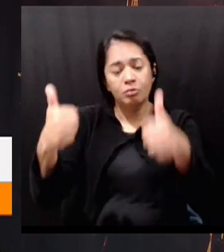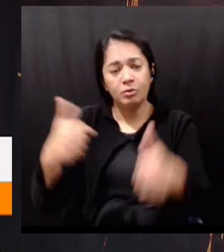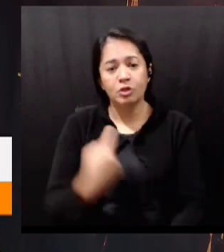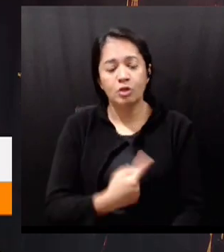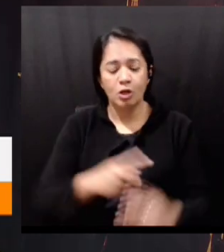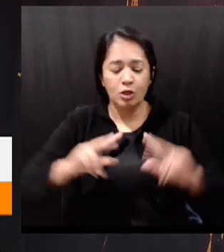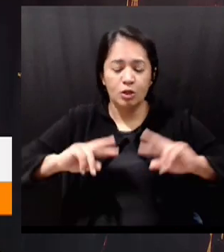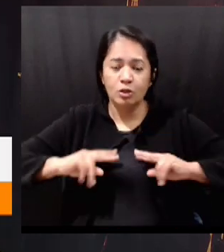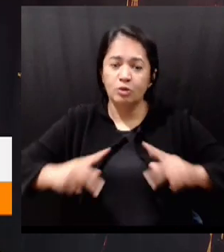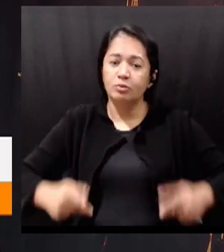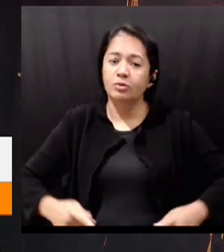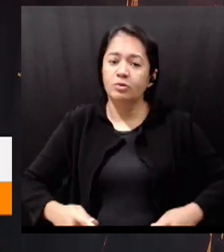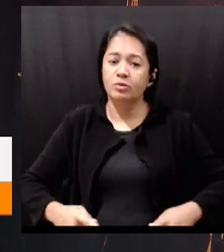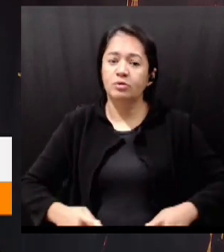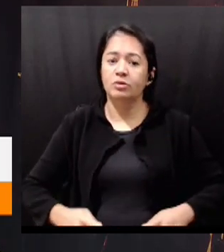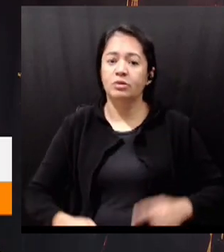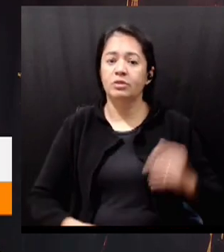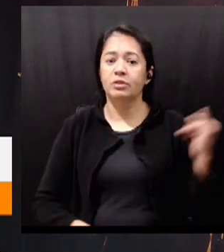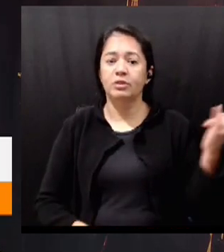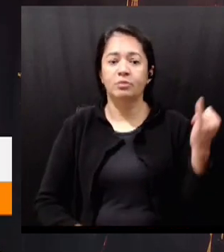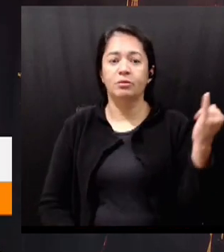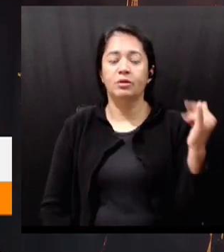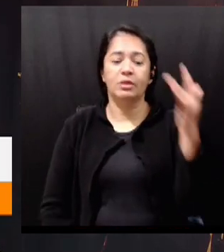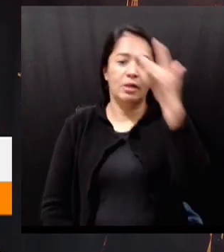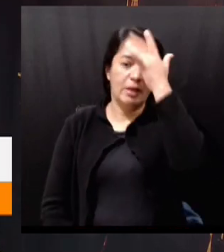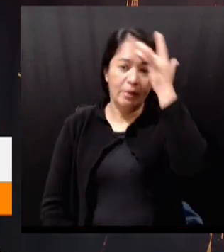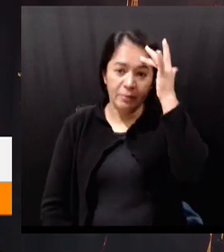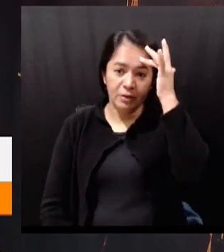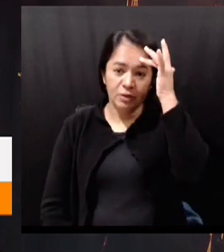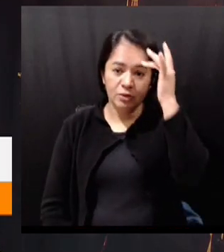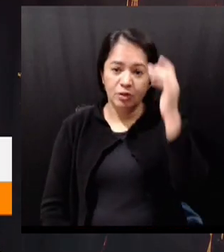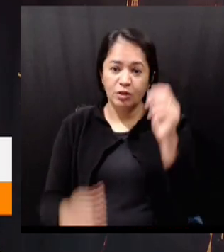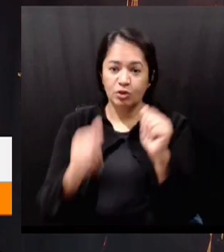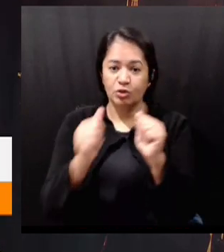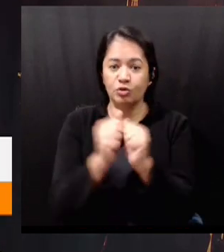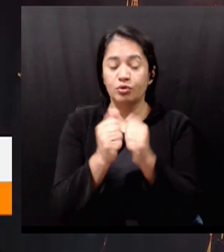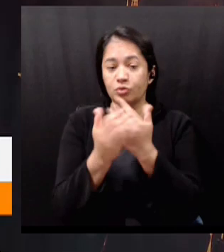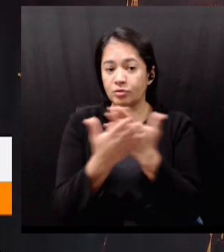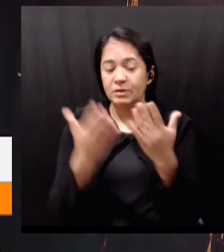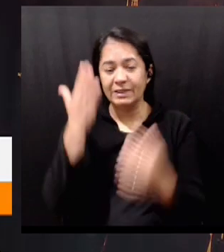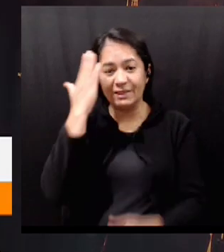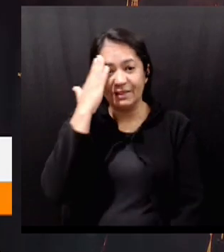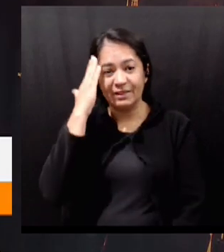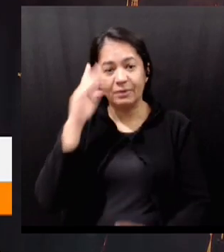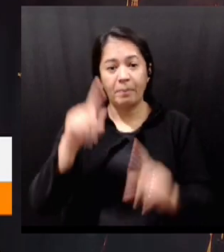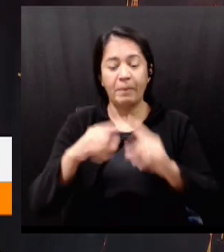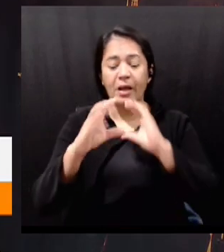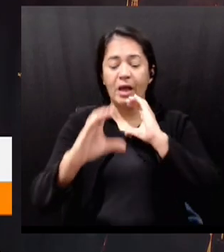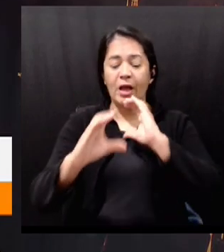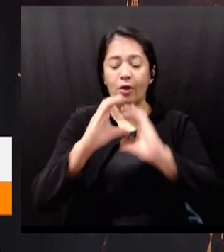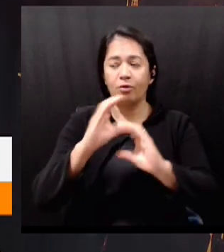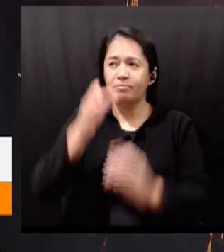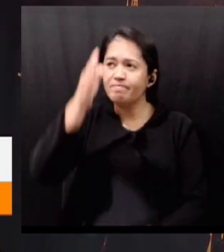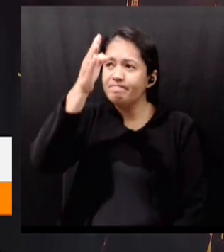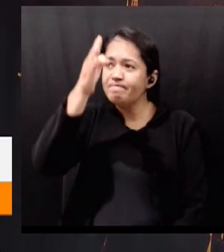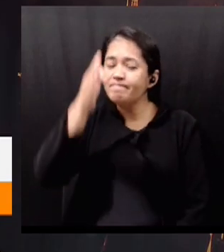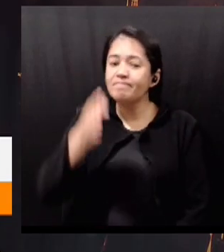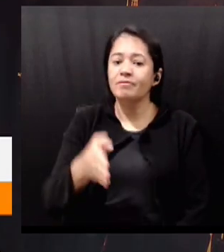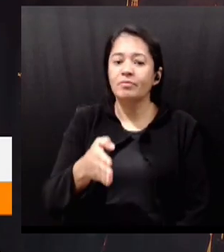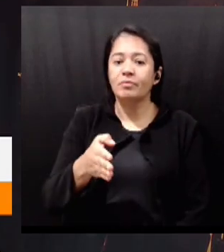E é importante que a pessoa que esteja do seu lado entenda. Só que a comunicação assertiva também, para